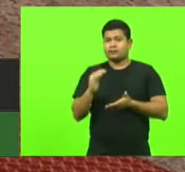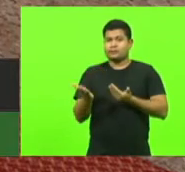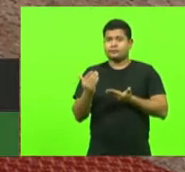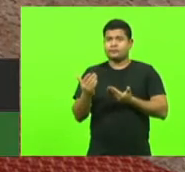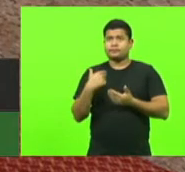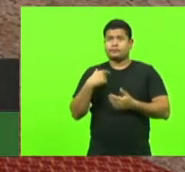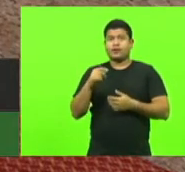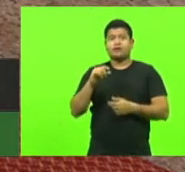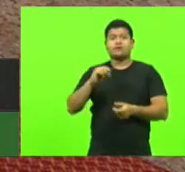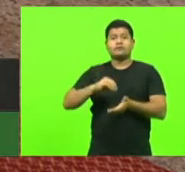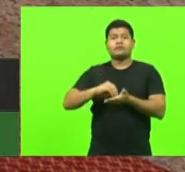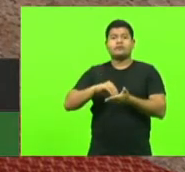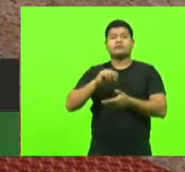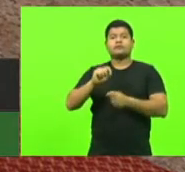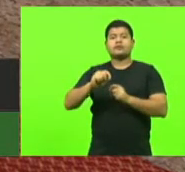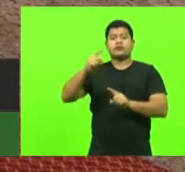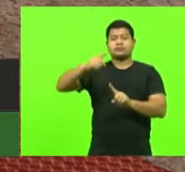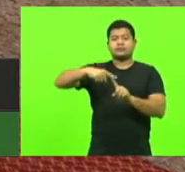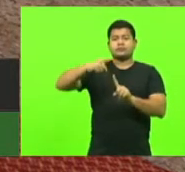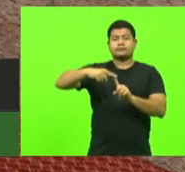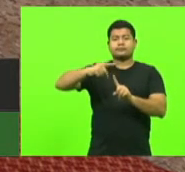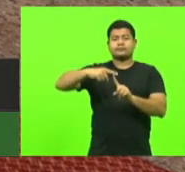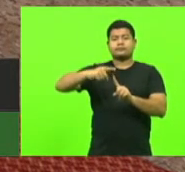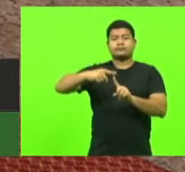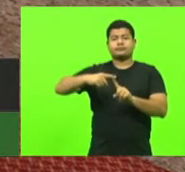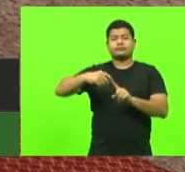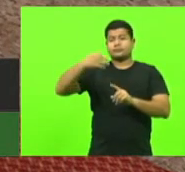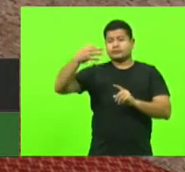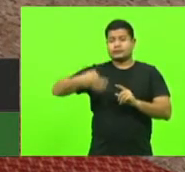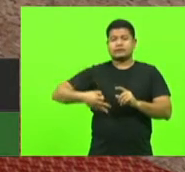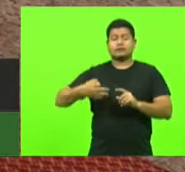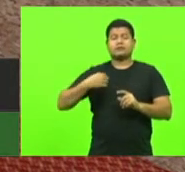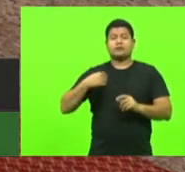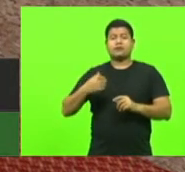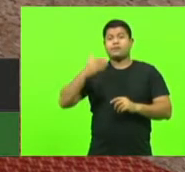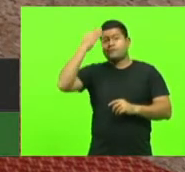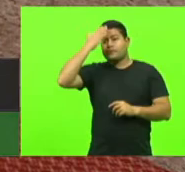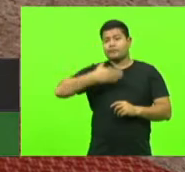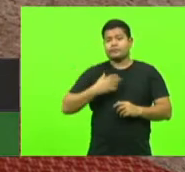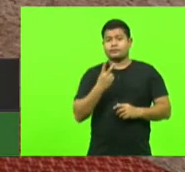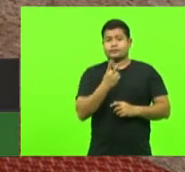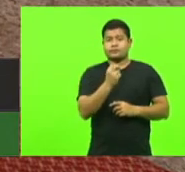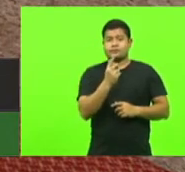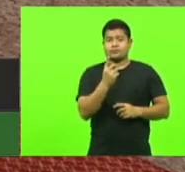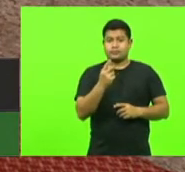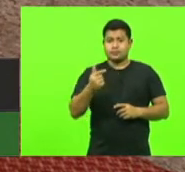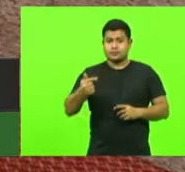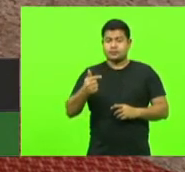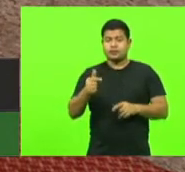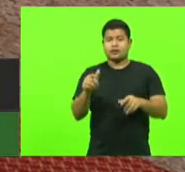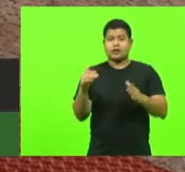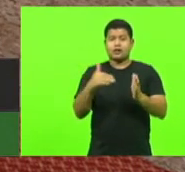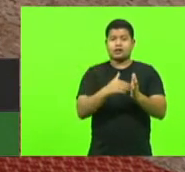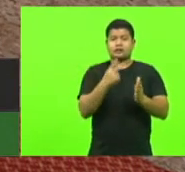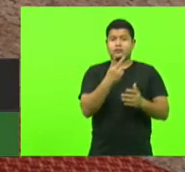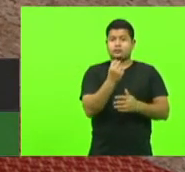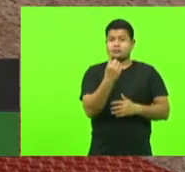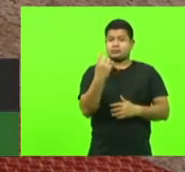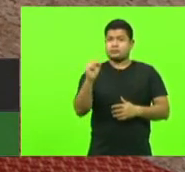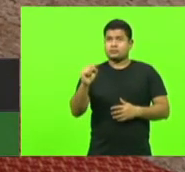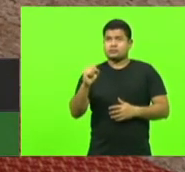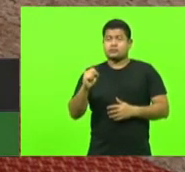tipificado exatamente. Prova disso é que em 2017, 2018, o Brasil inteiro assistiu um homem